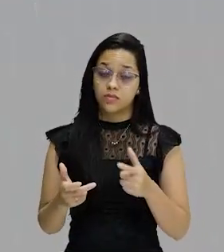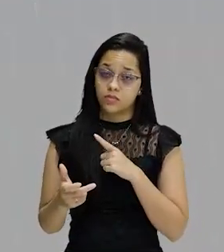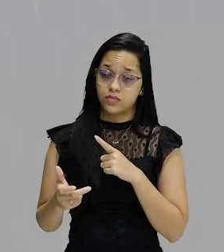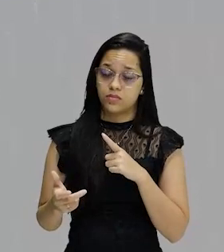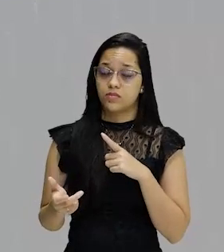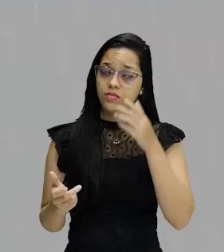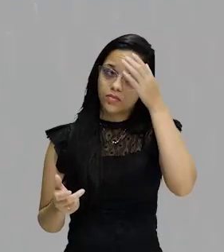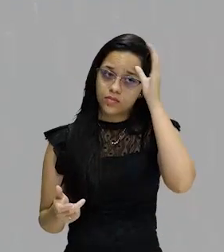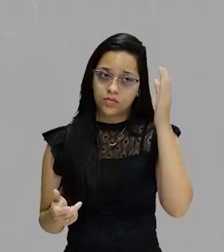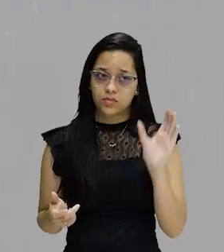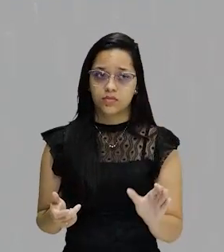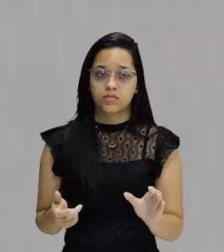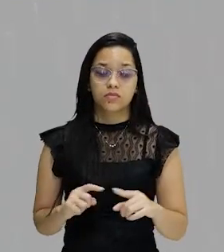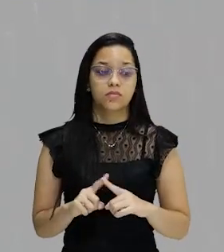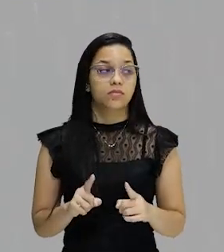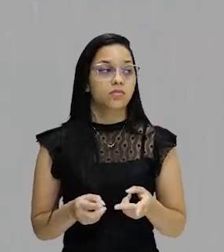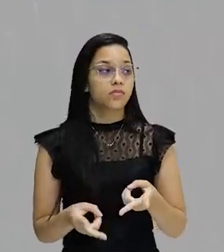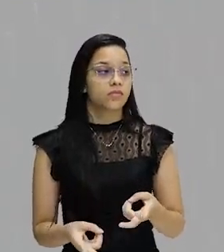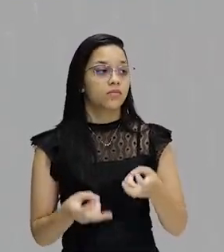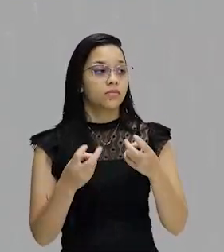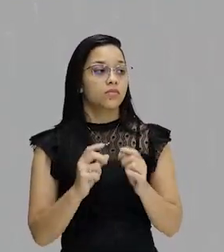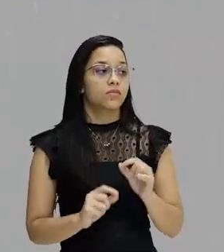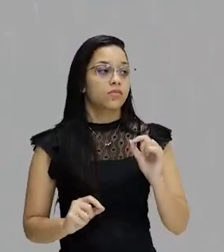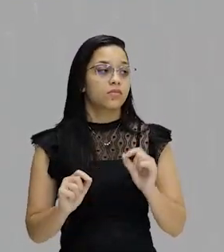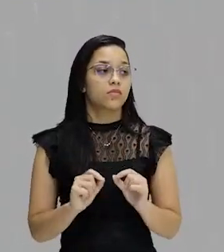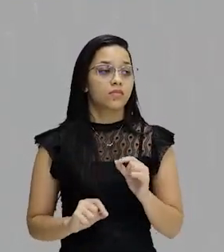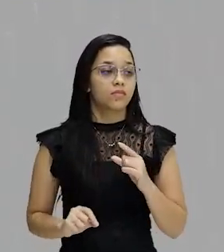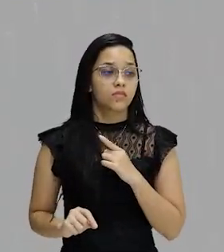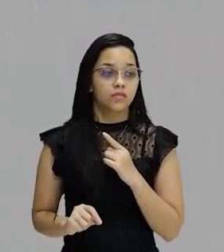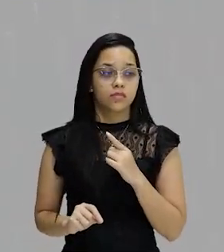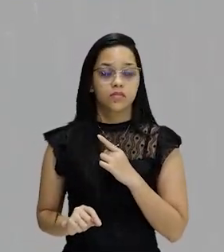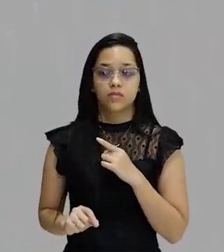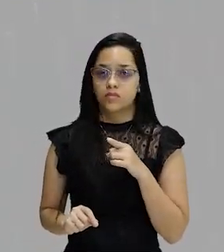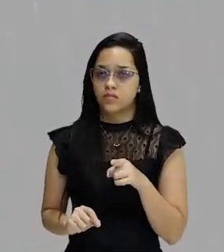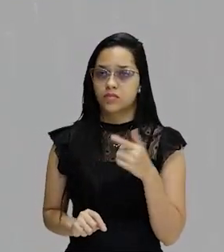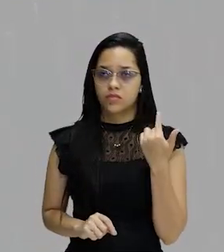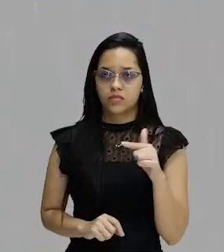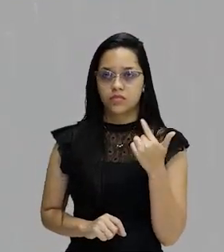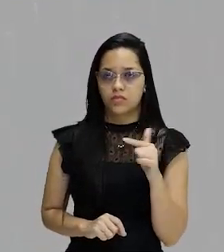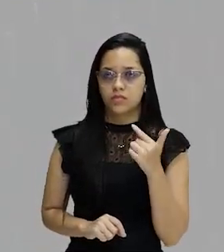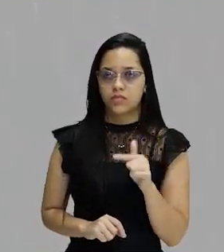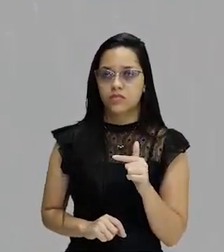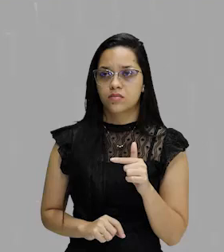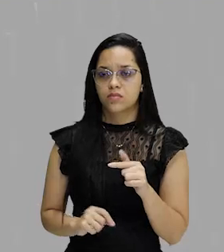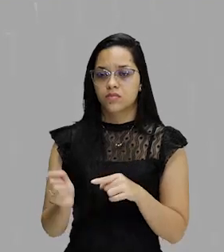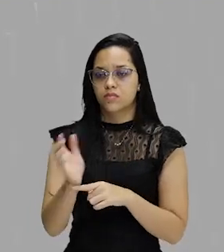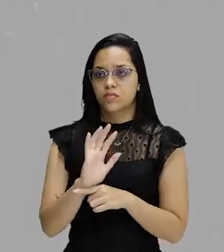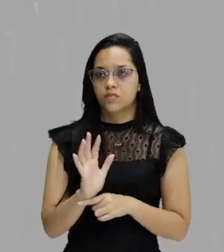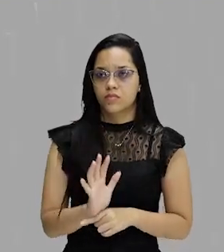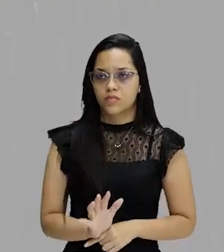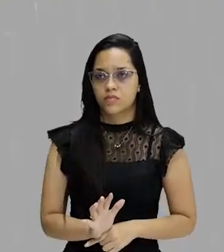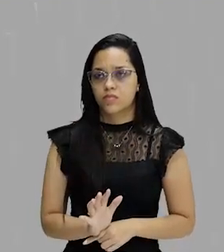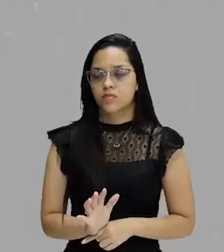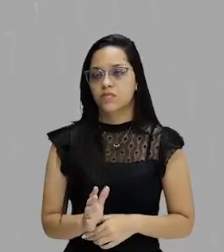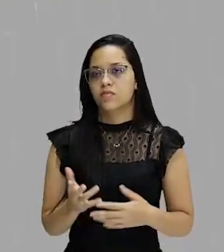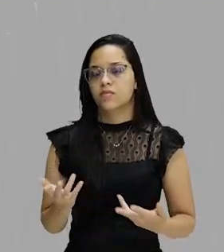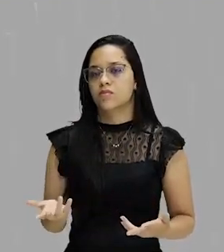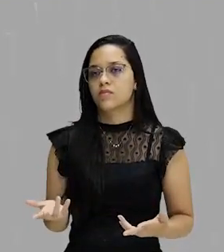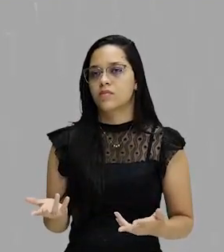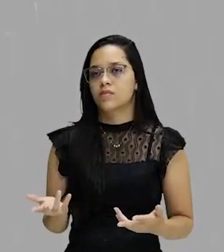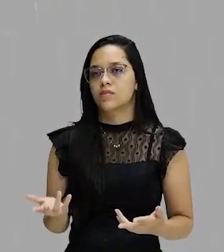culturais, mas o que se observa é que aqui você não tem filmes que